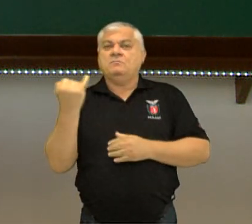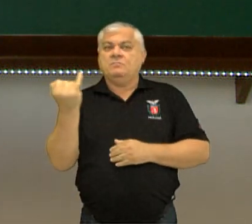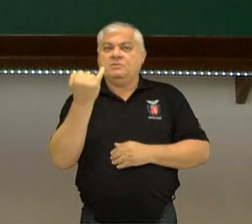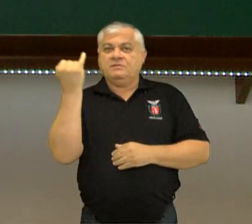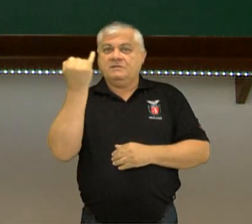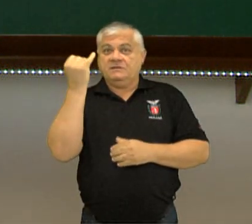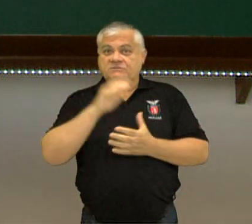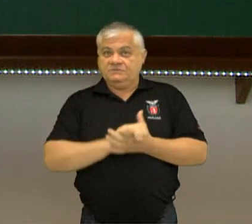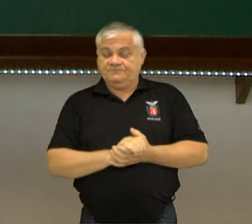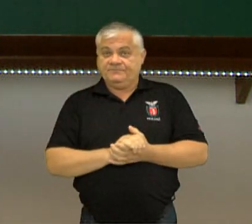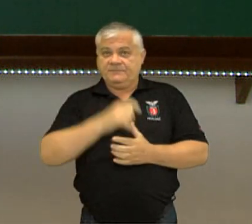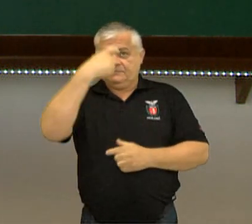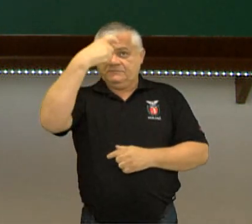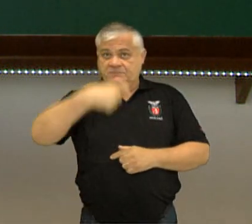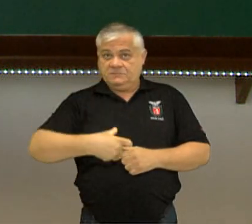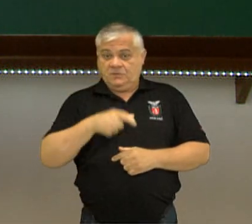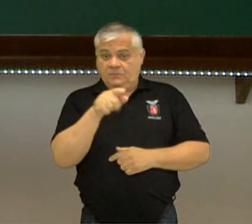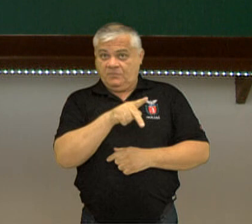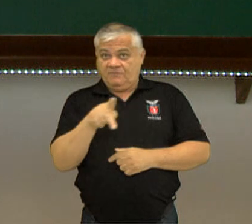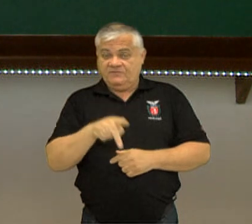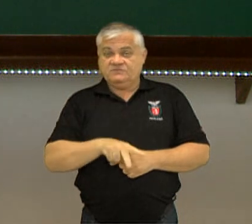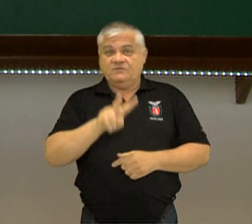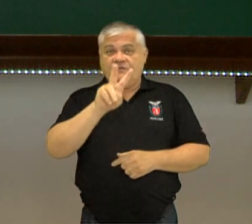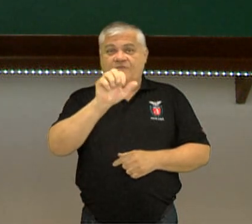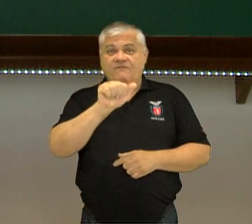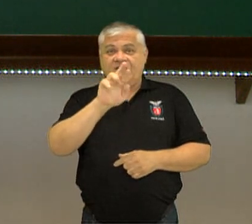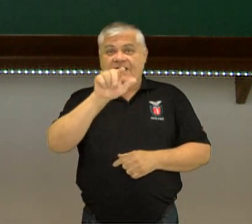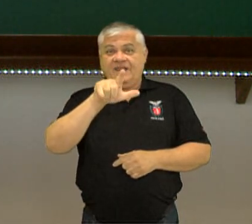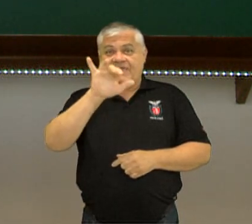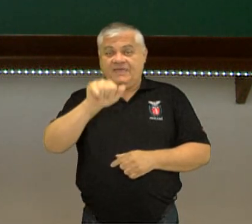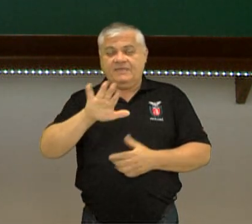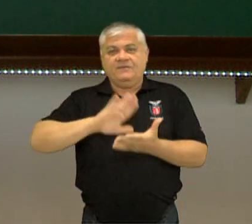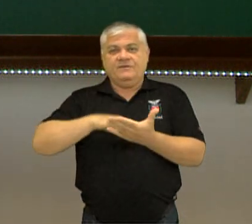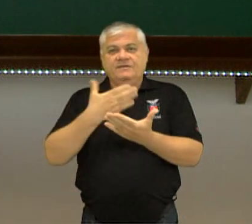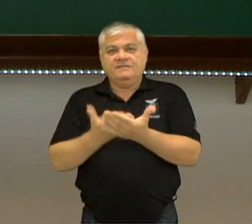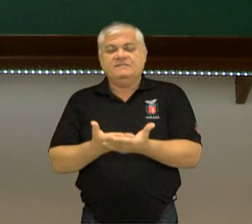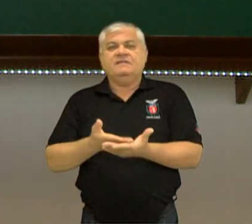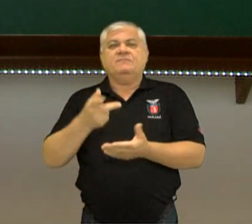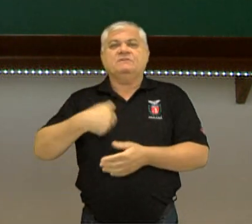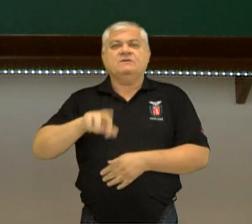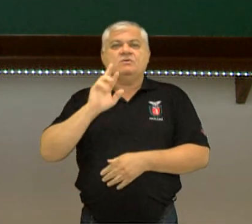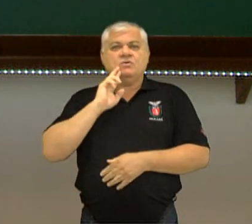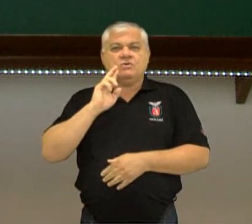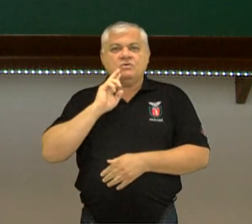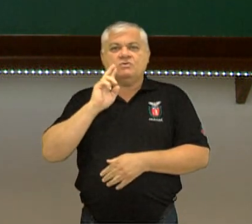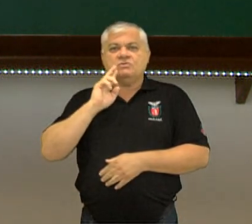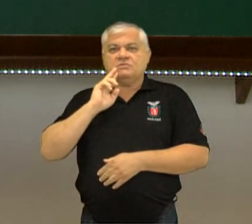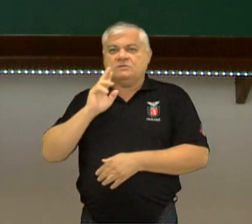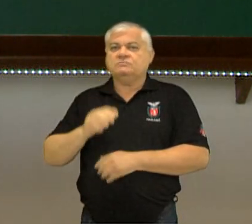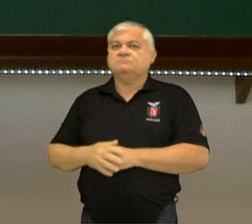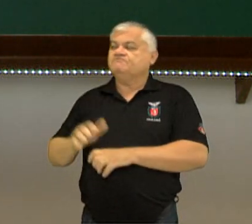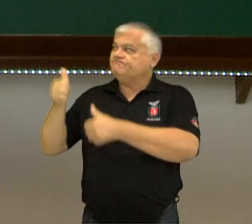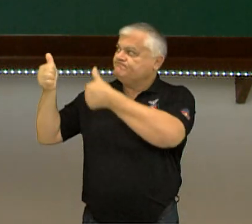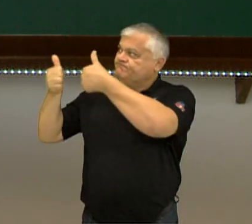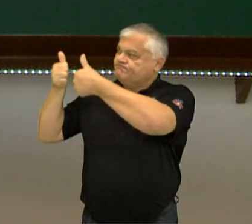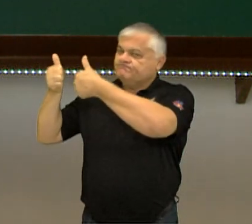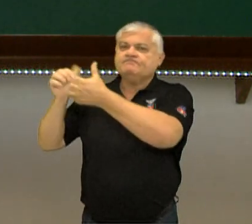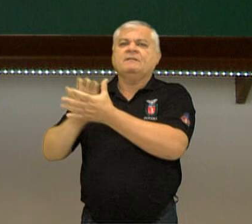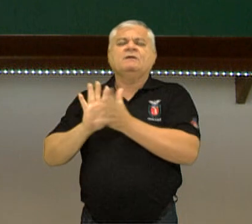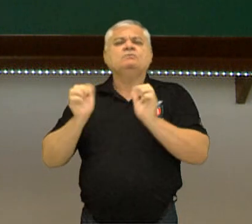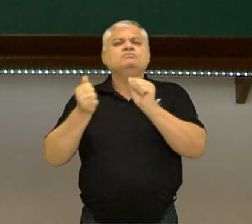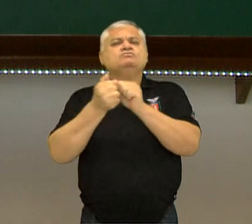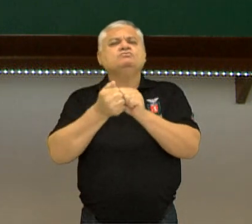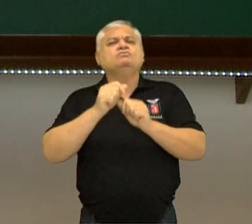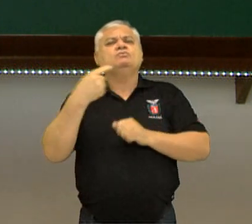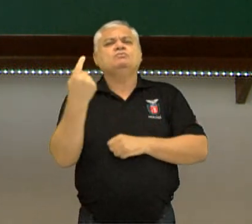importante. Eu sou o professor Varley e aqui está conosco o nosso intérprete, o Ronaldo. E juntos nós